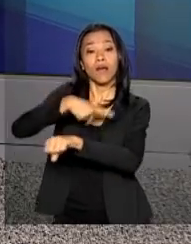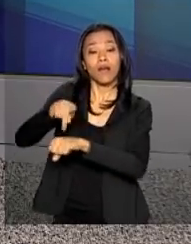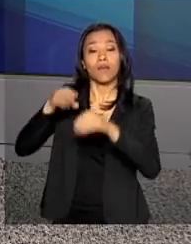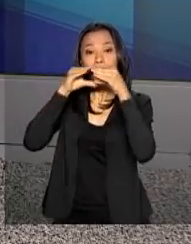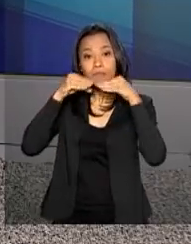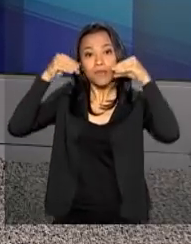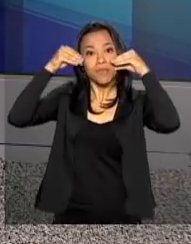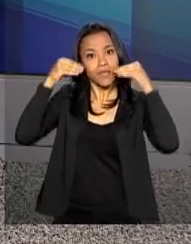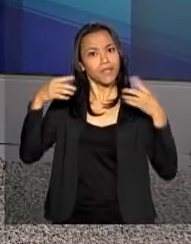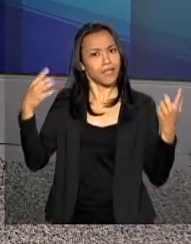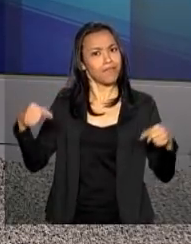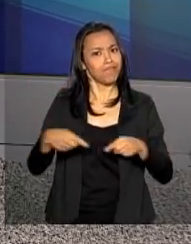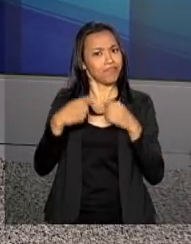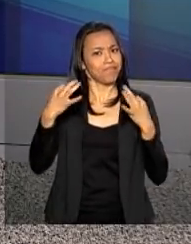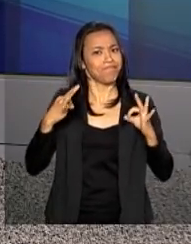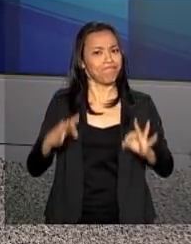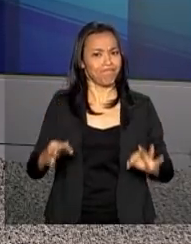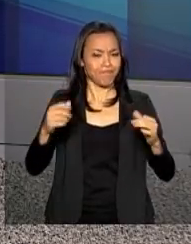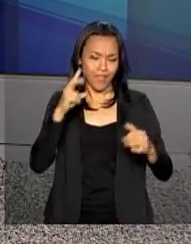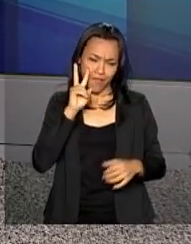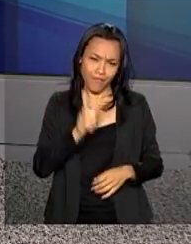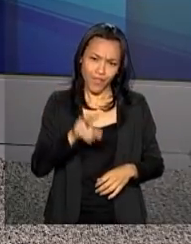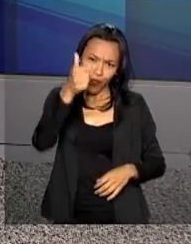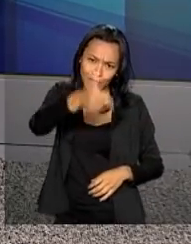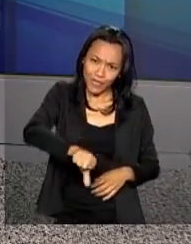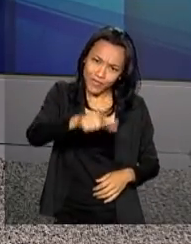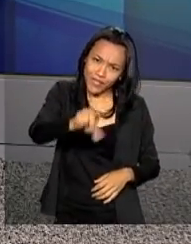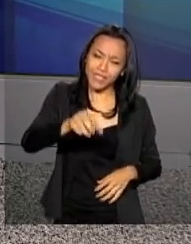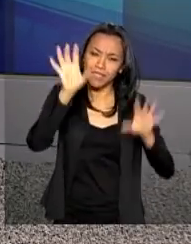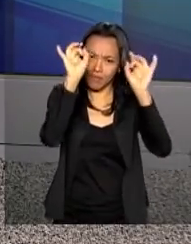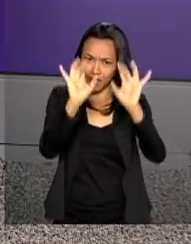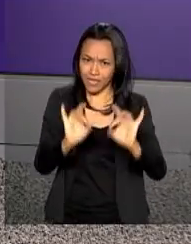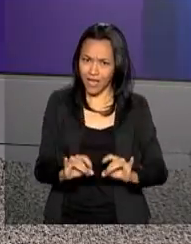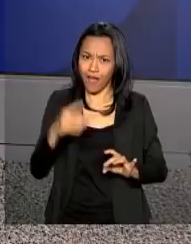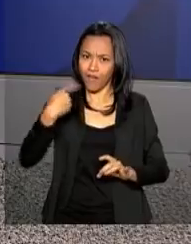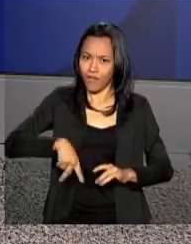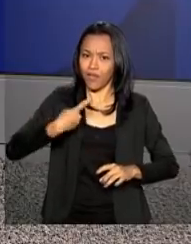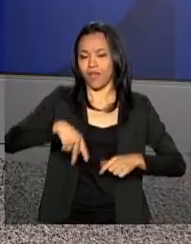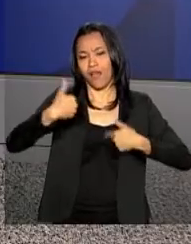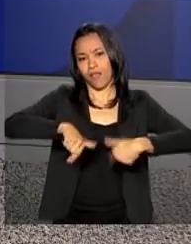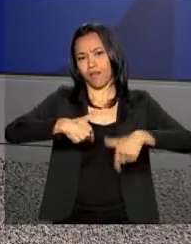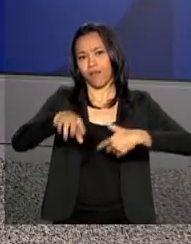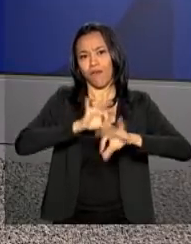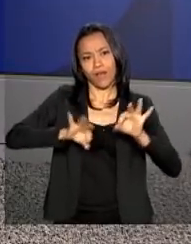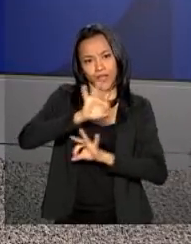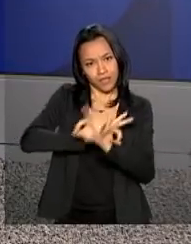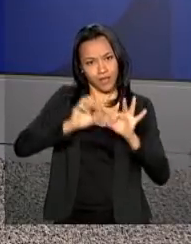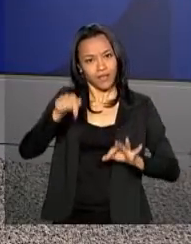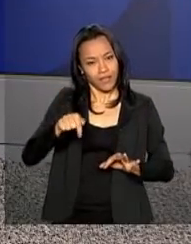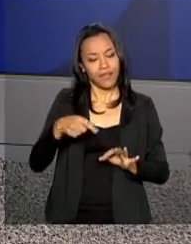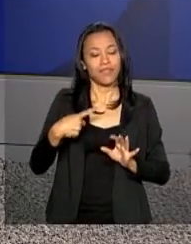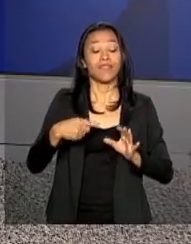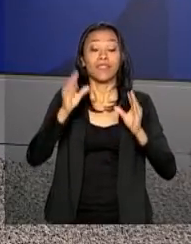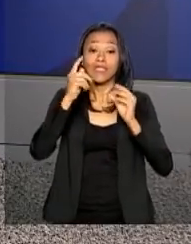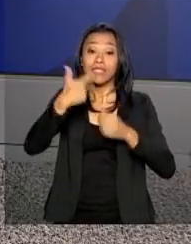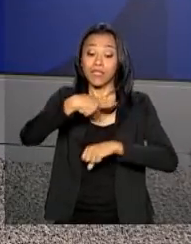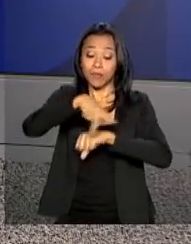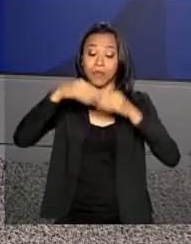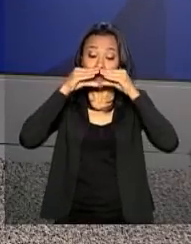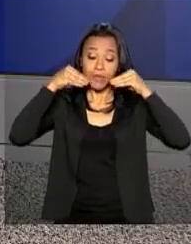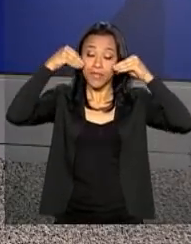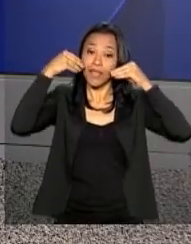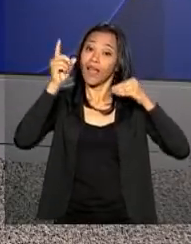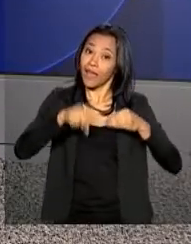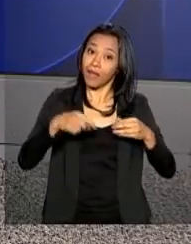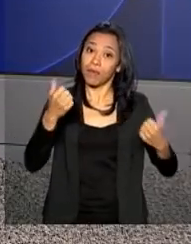certo. É o que você vai ver agora em mais uma reportagem especial feita pela equipe da TVNBR em Moçambique. Uma parceria com